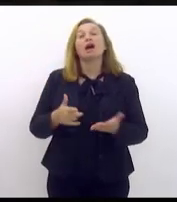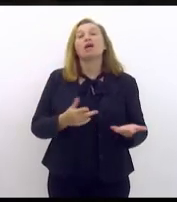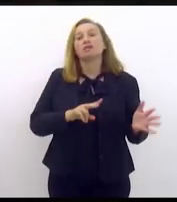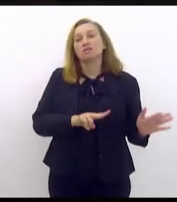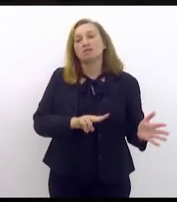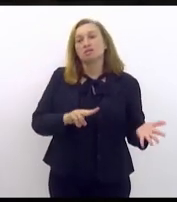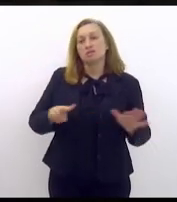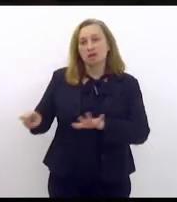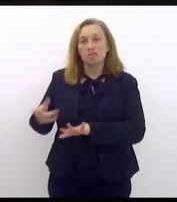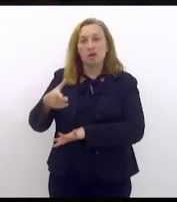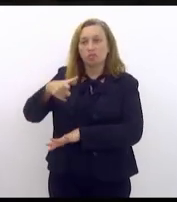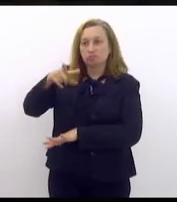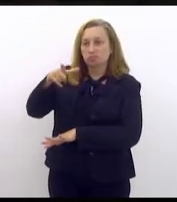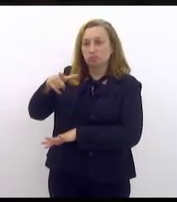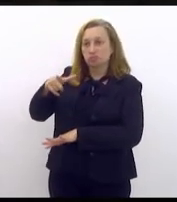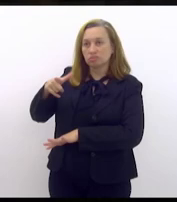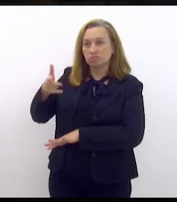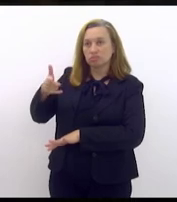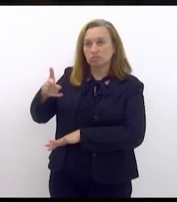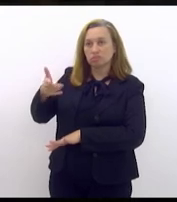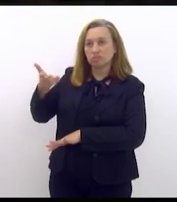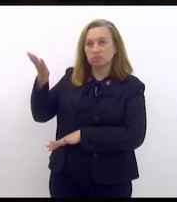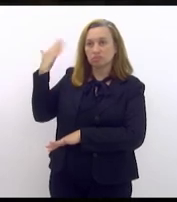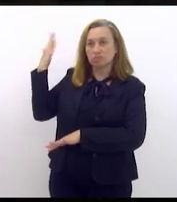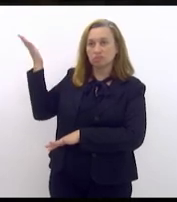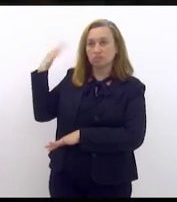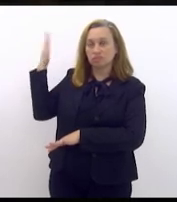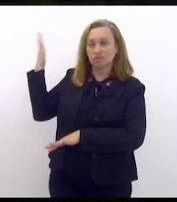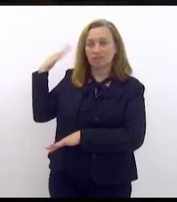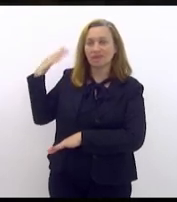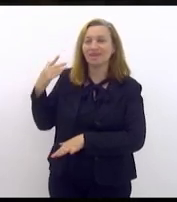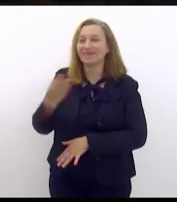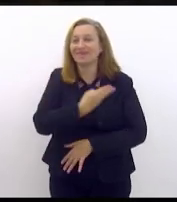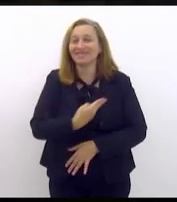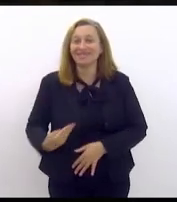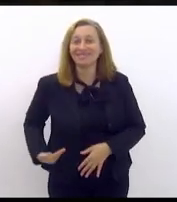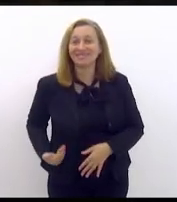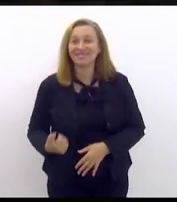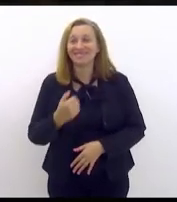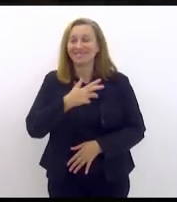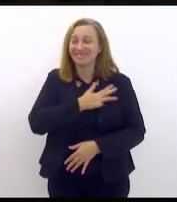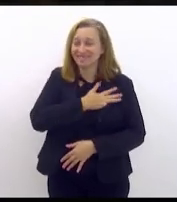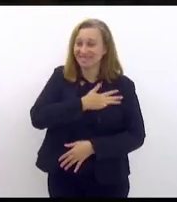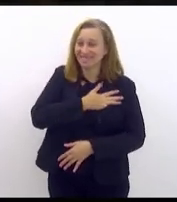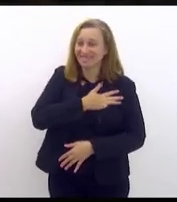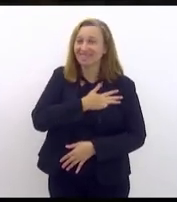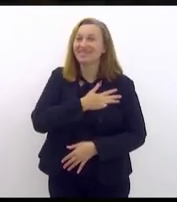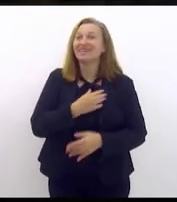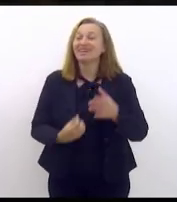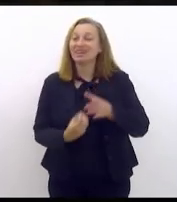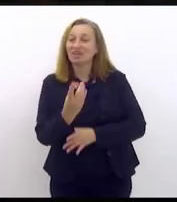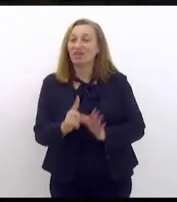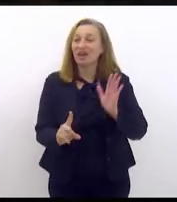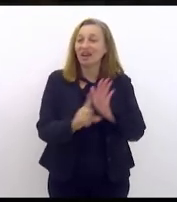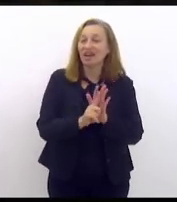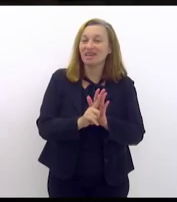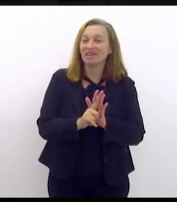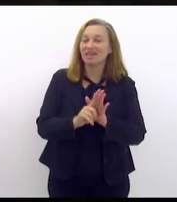semana retrasada, o governo Lula sancionou a lei complementar que permite que a